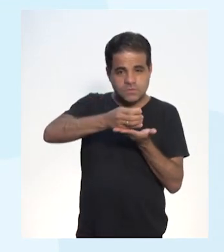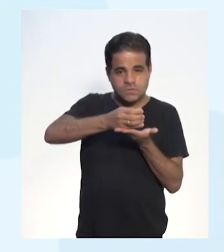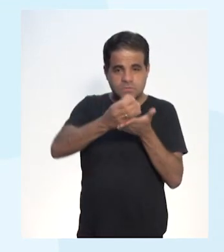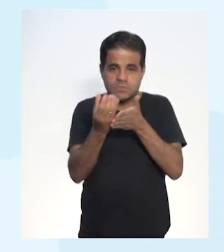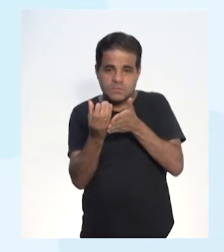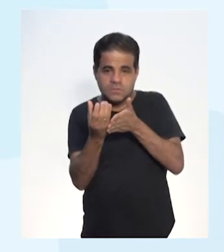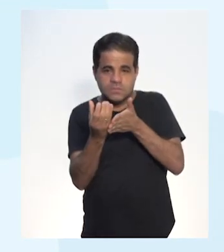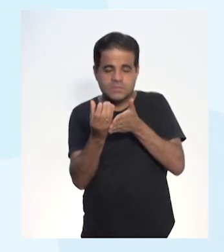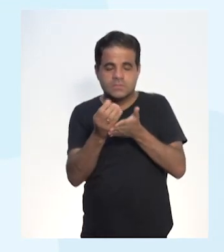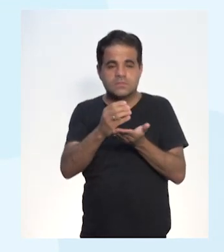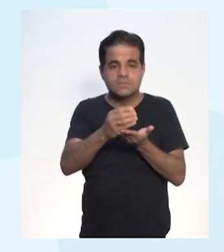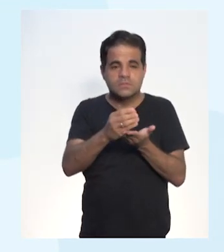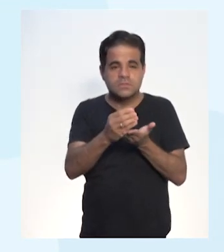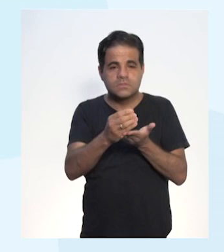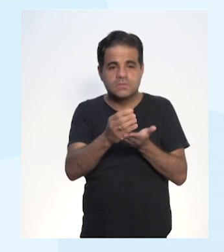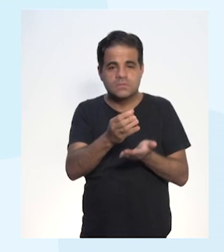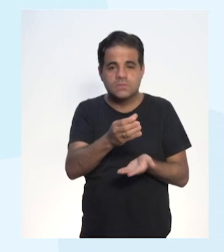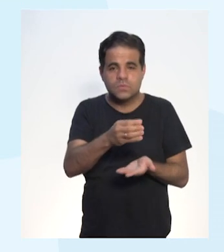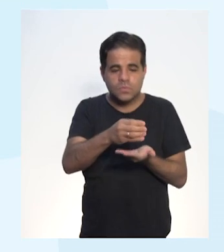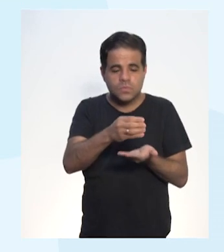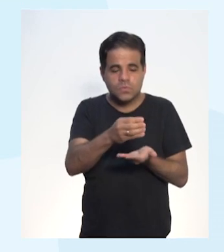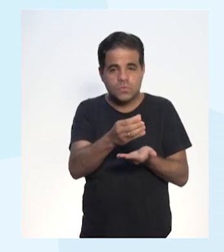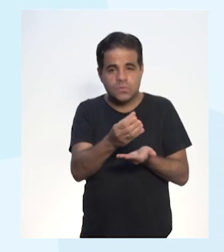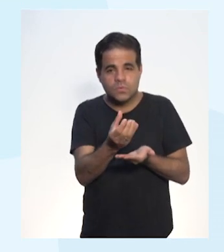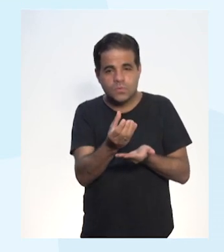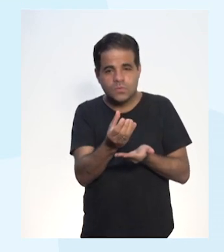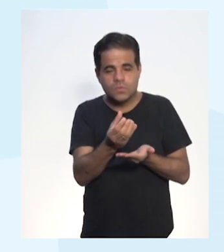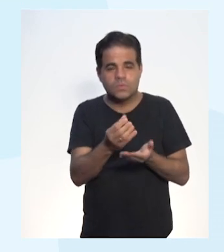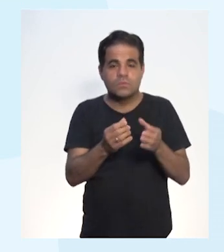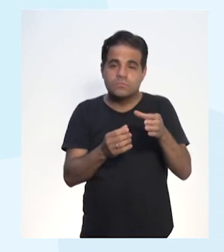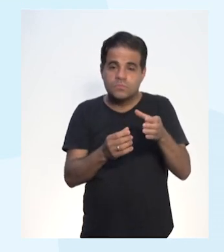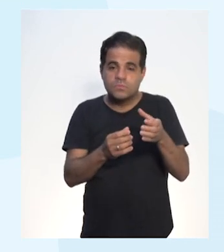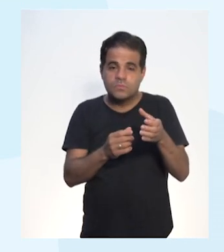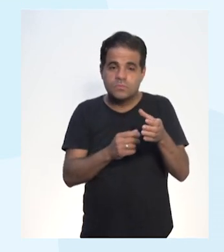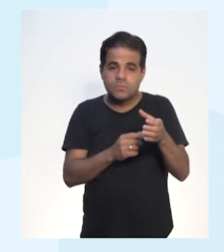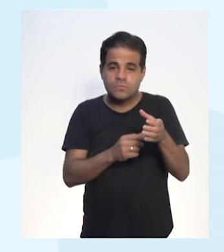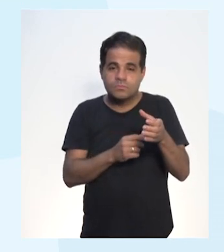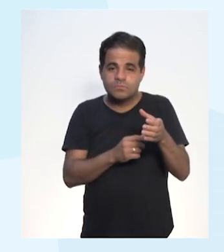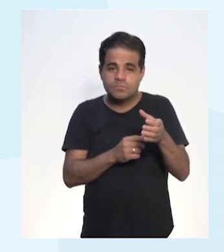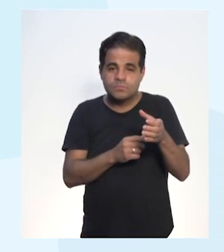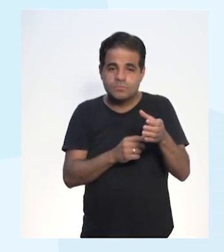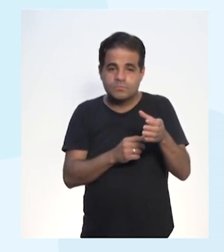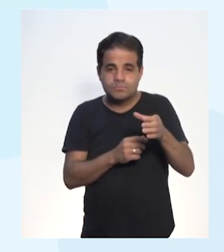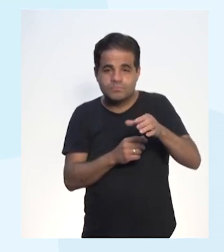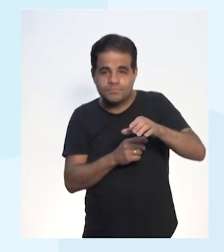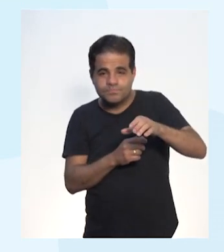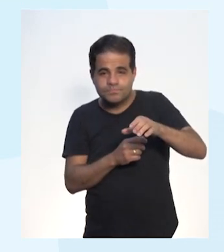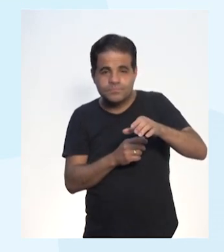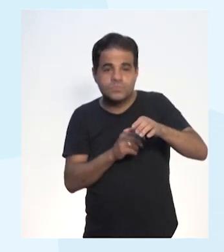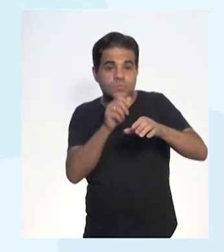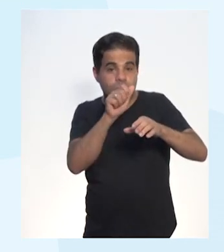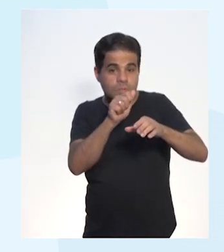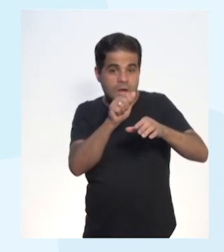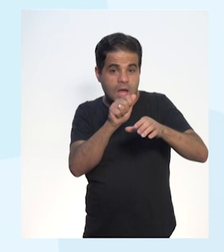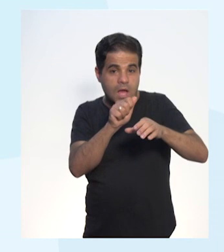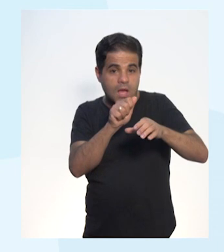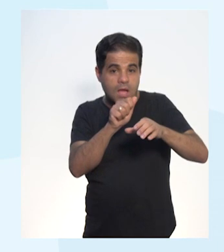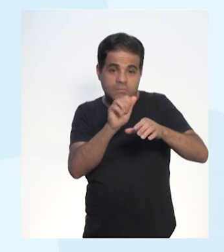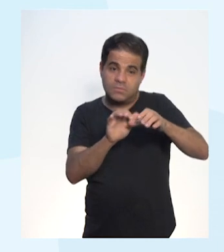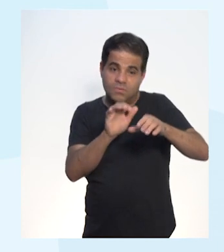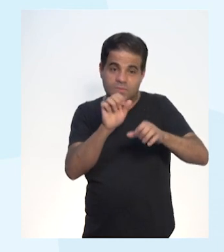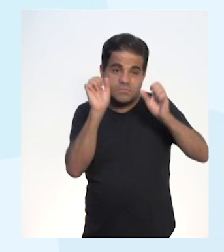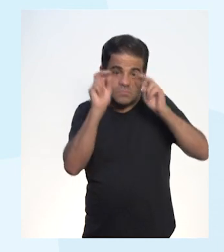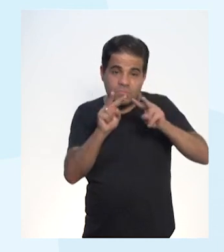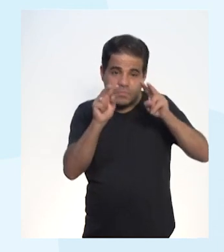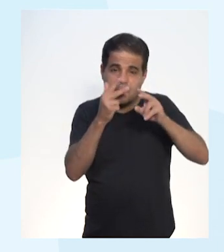água é maior, né? Sim. Ele tá inclinado, né? Talvez o estudante aí pense, bom... O A é maior do que B, talvez